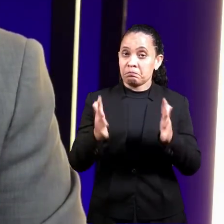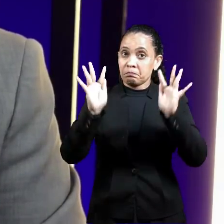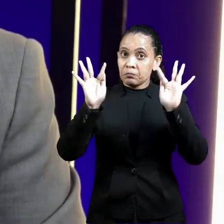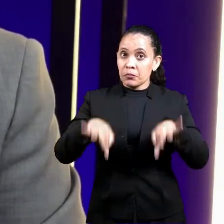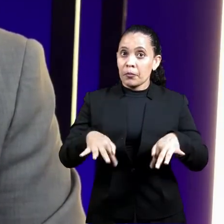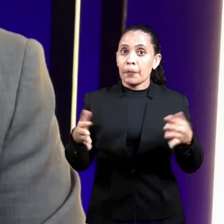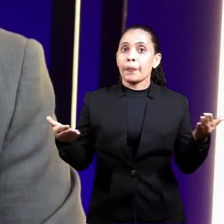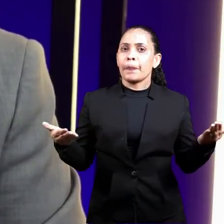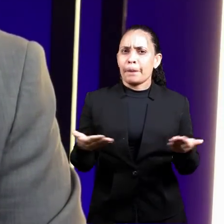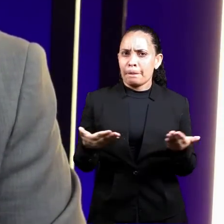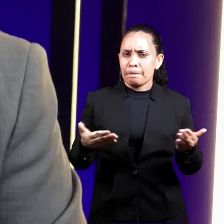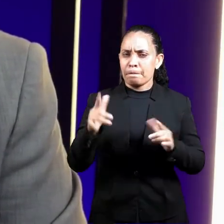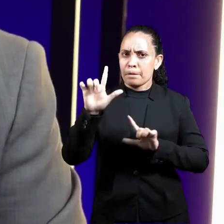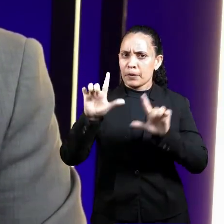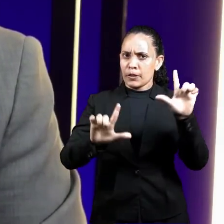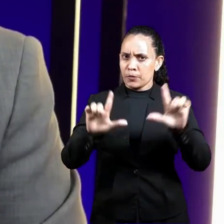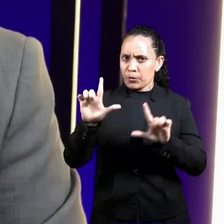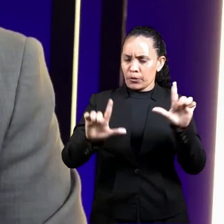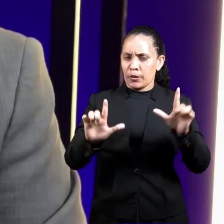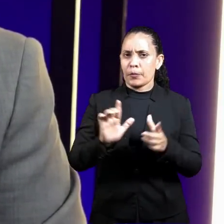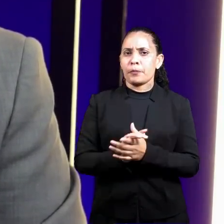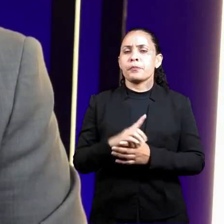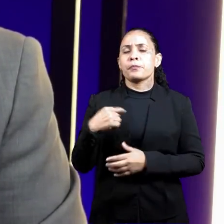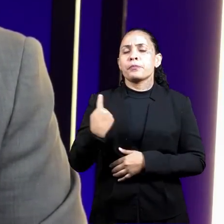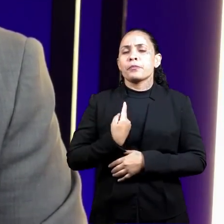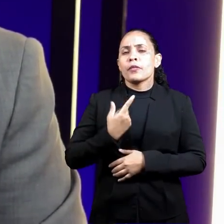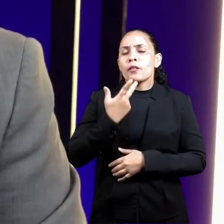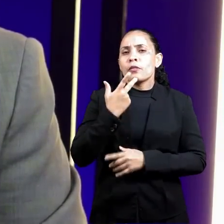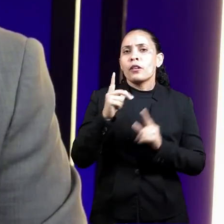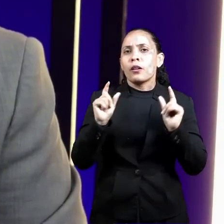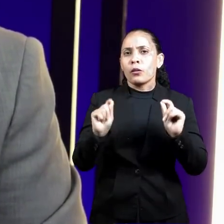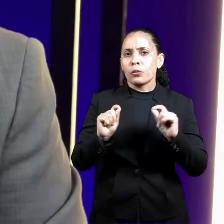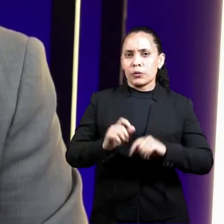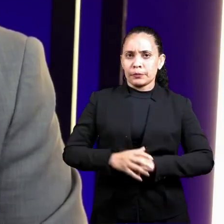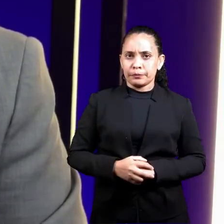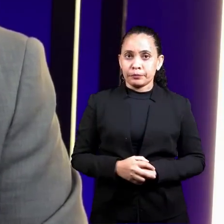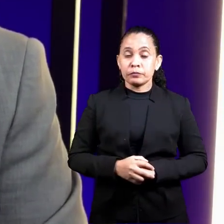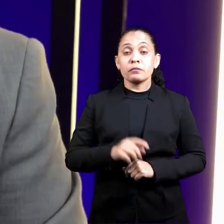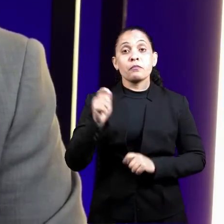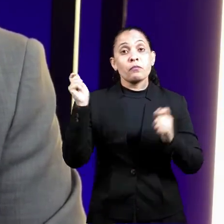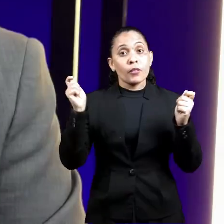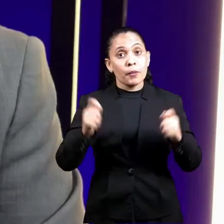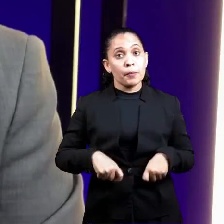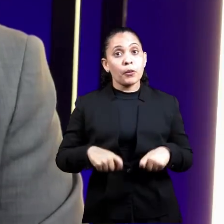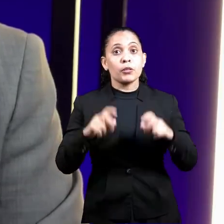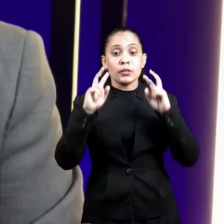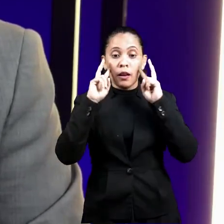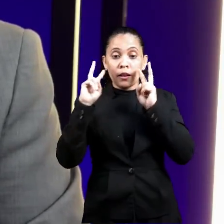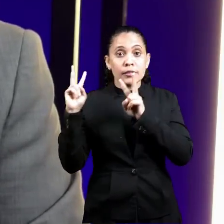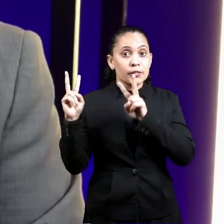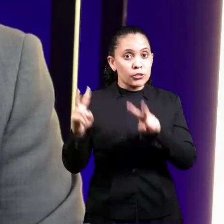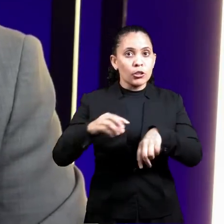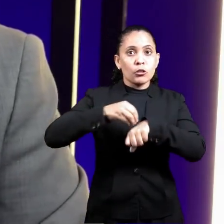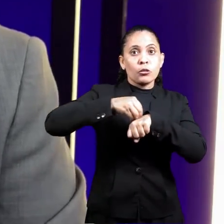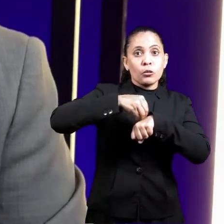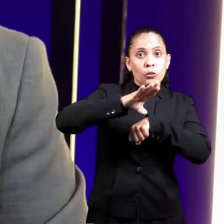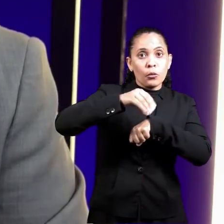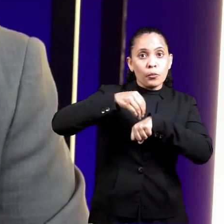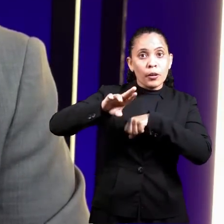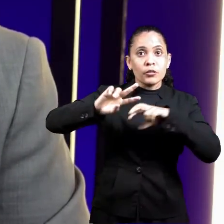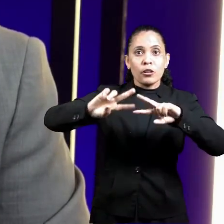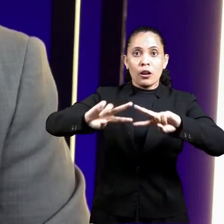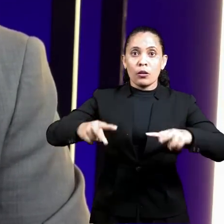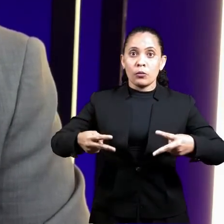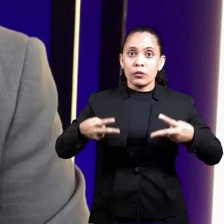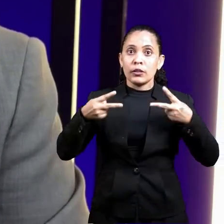final de mais esse episódio, né? Nós queremos dizer para você que você possa assistir, compartilhar o link